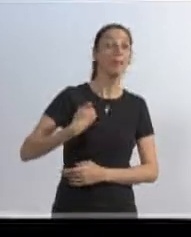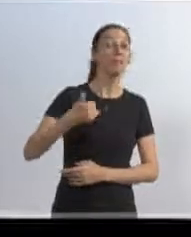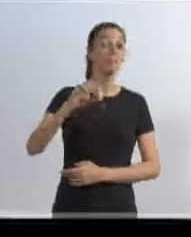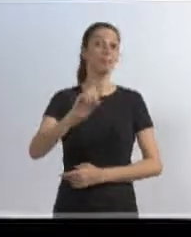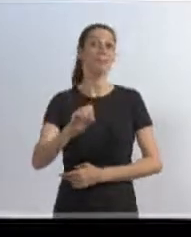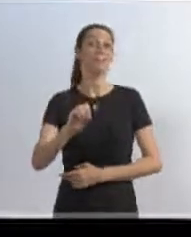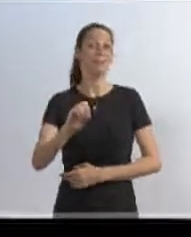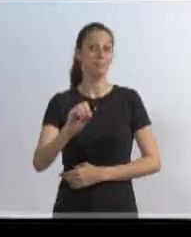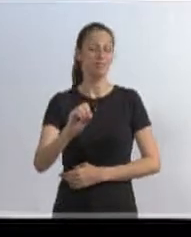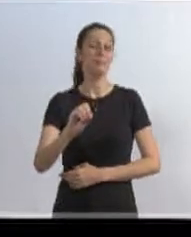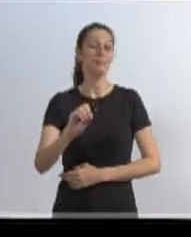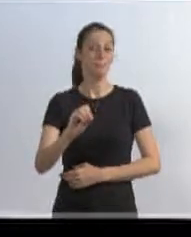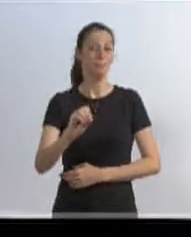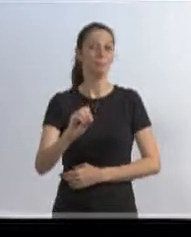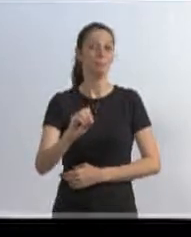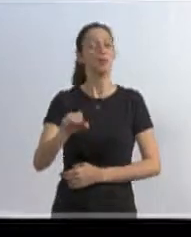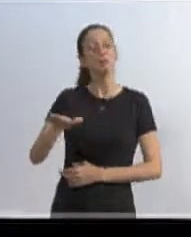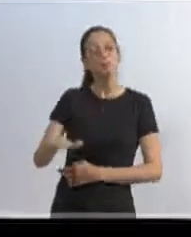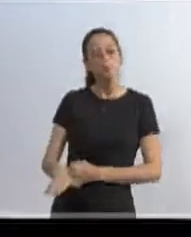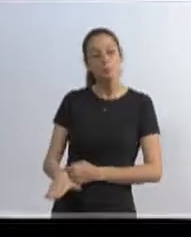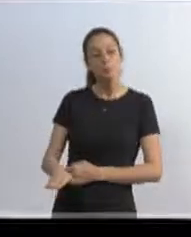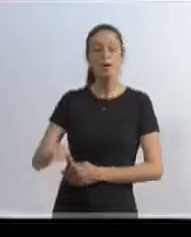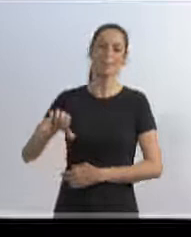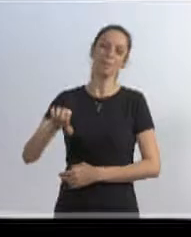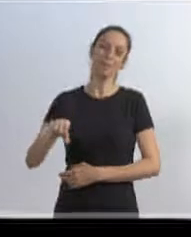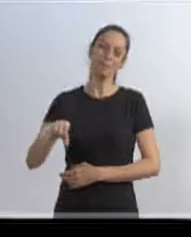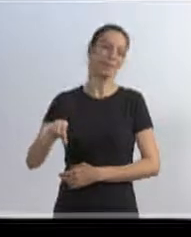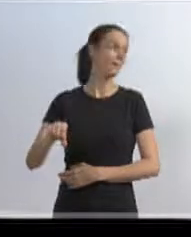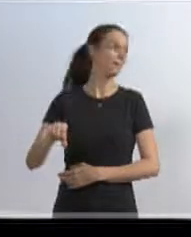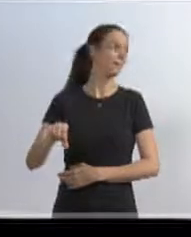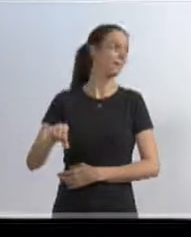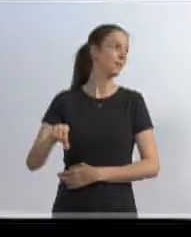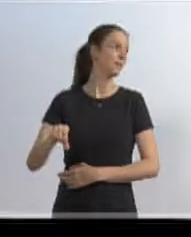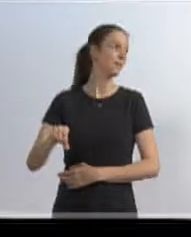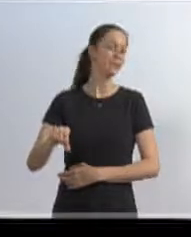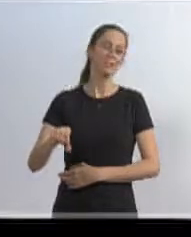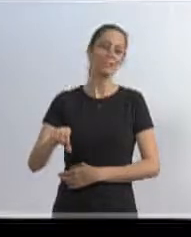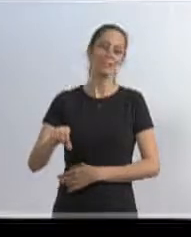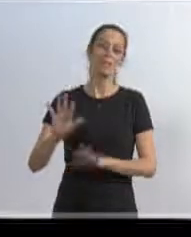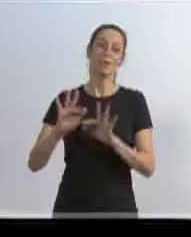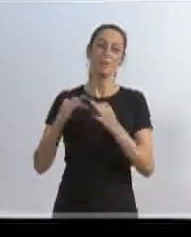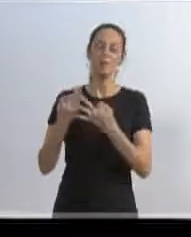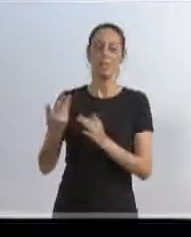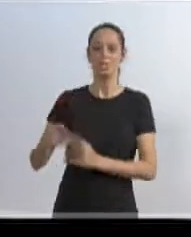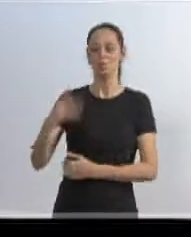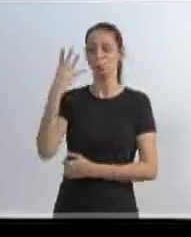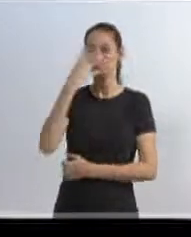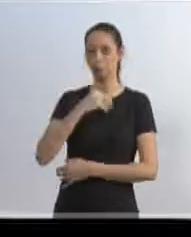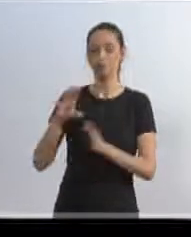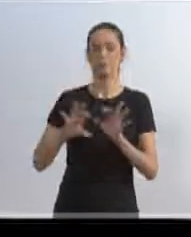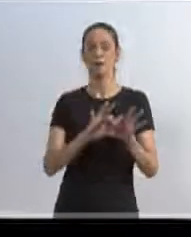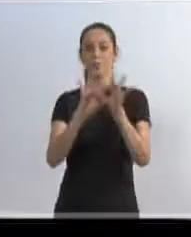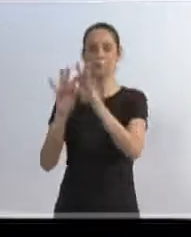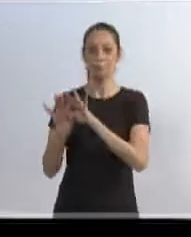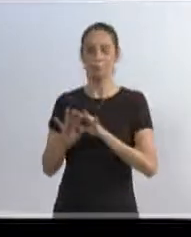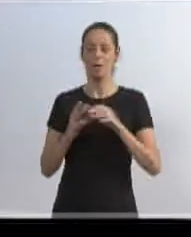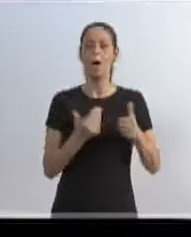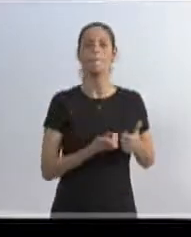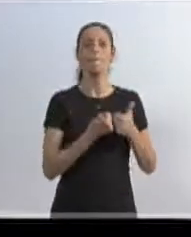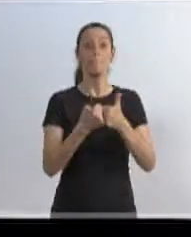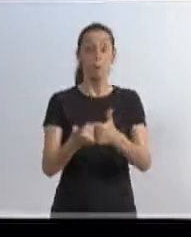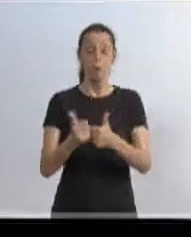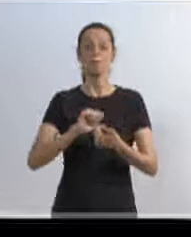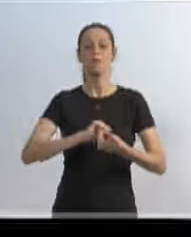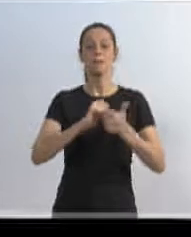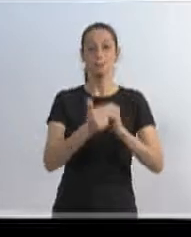idade, e o Cainã, com 9 anos, que tem a família bonita e unida, e dão apoio para o